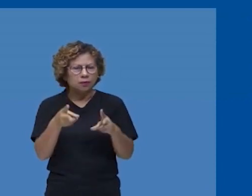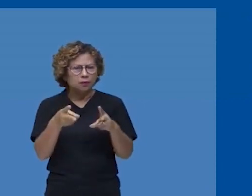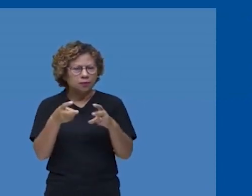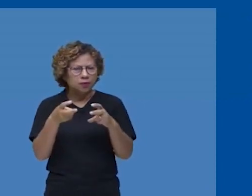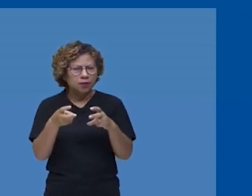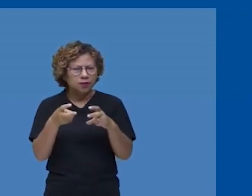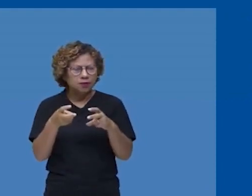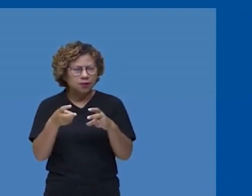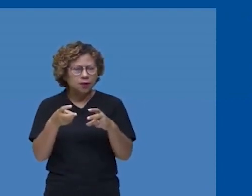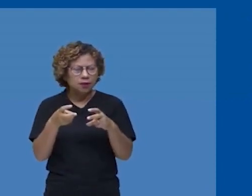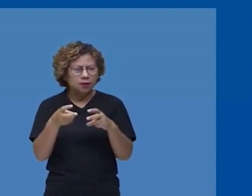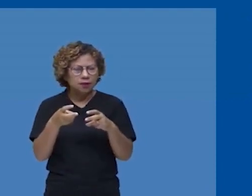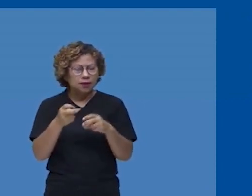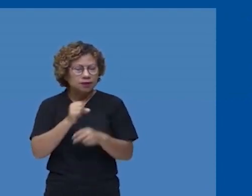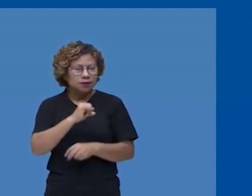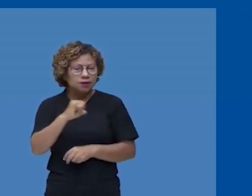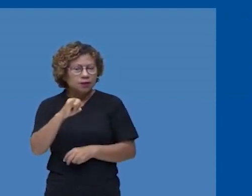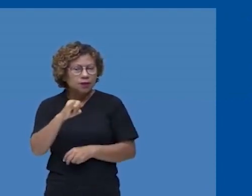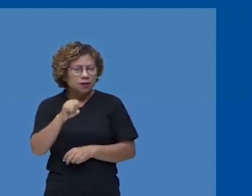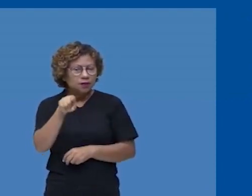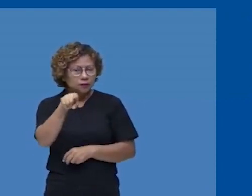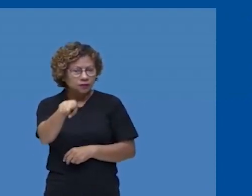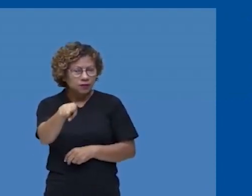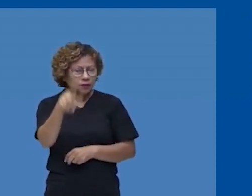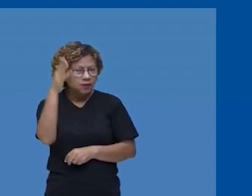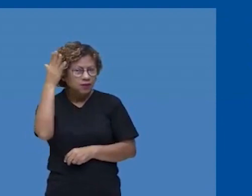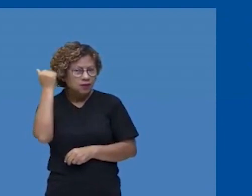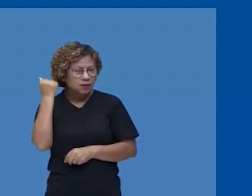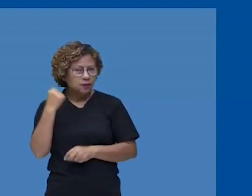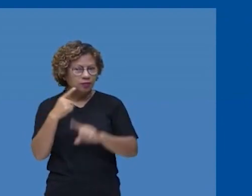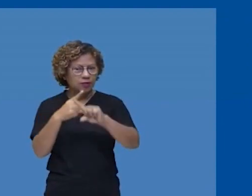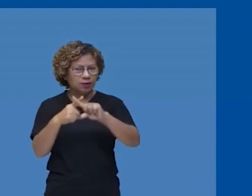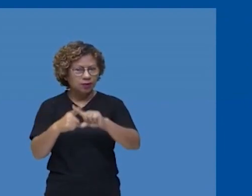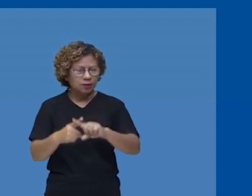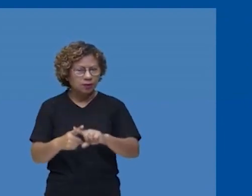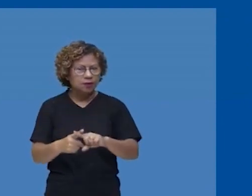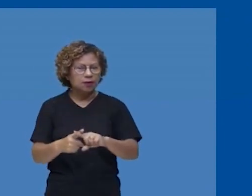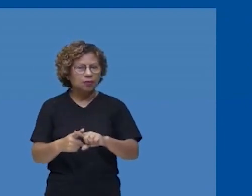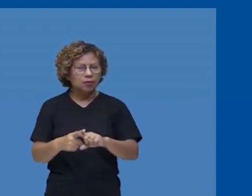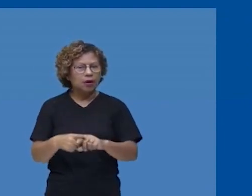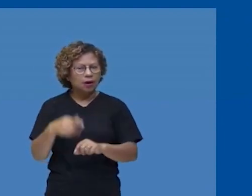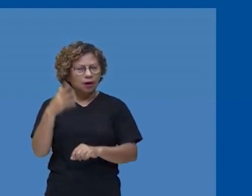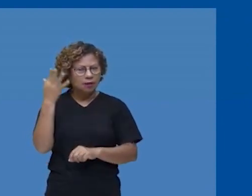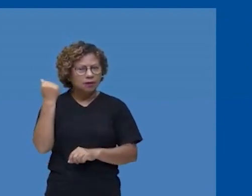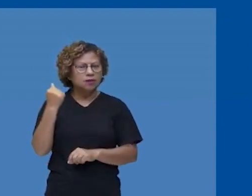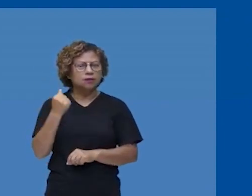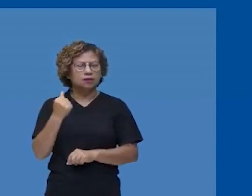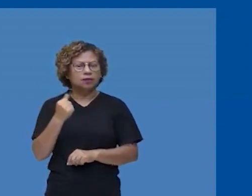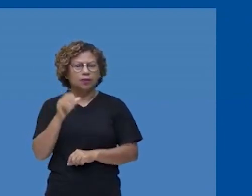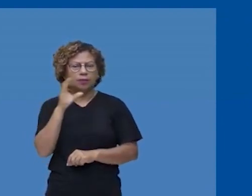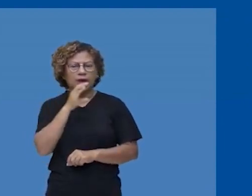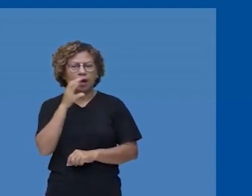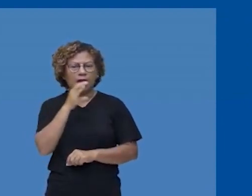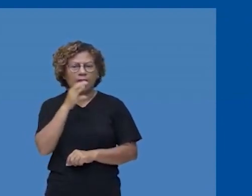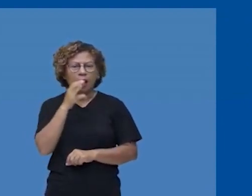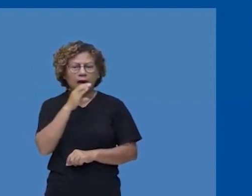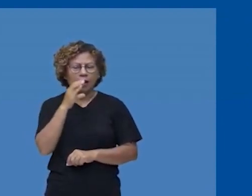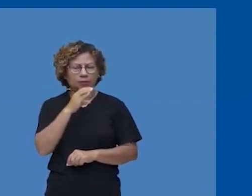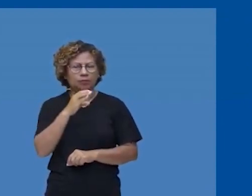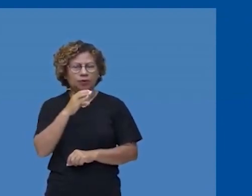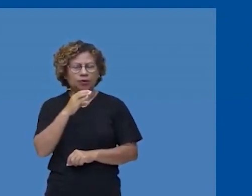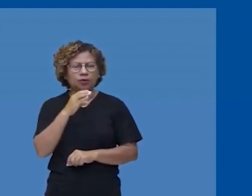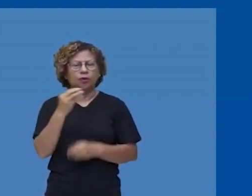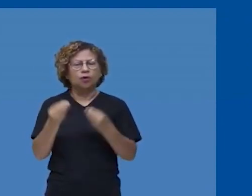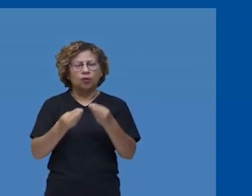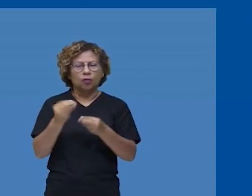diferença. Se nós soubermos a tabuada, rapidamente a gente faz o cálculo. 2 vezes 4, 8. Mas se não souber, uma outra forma de